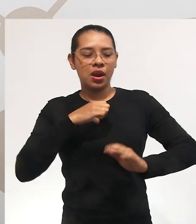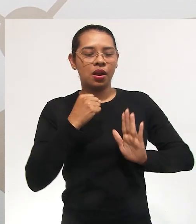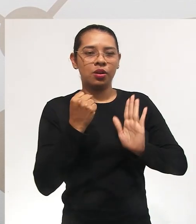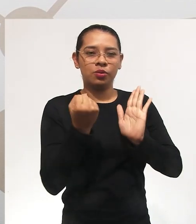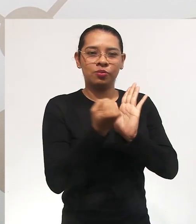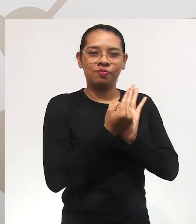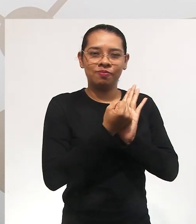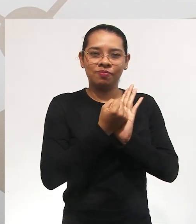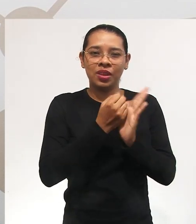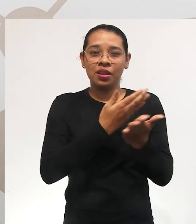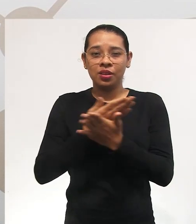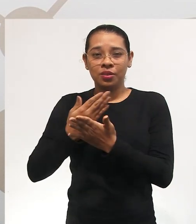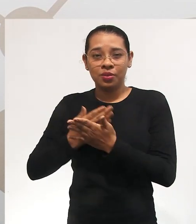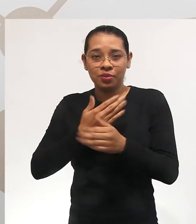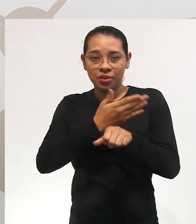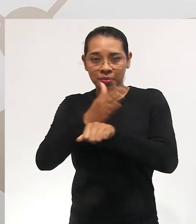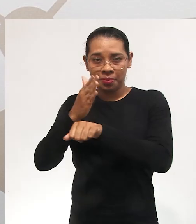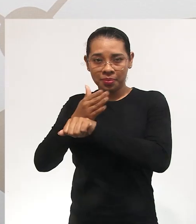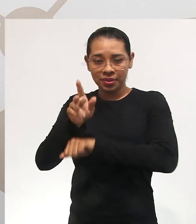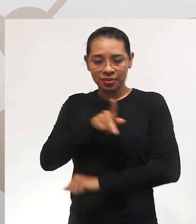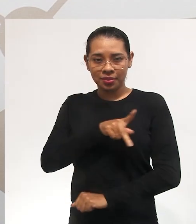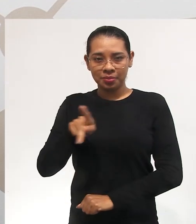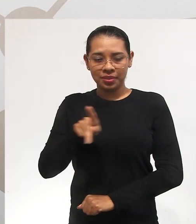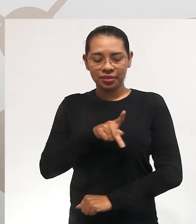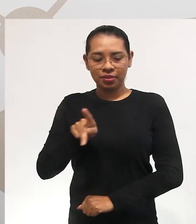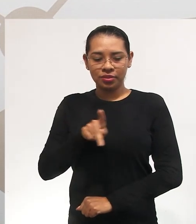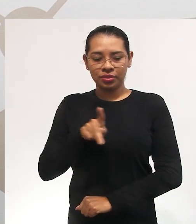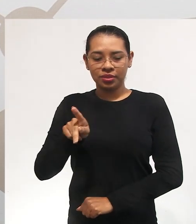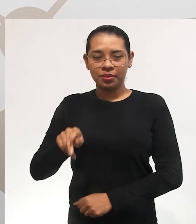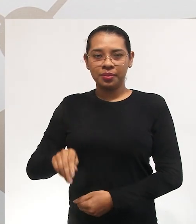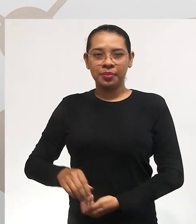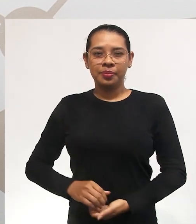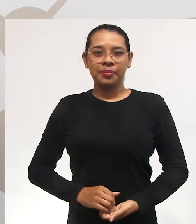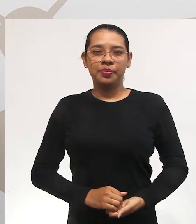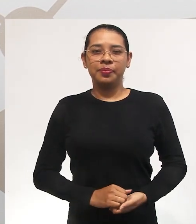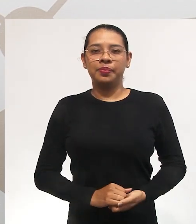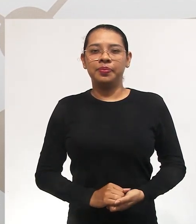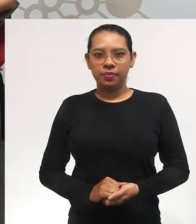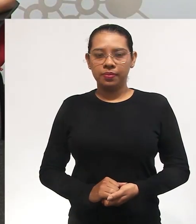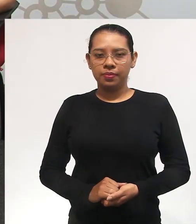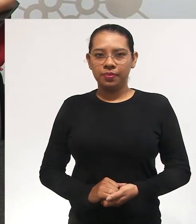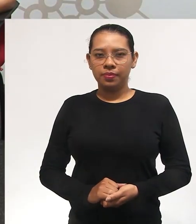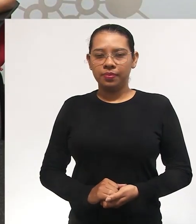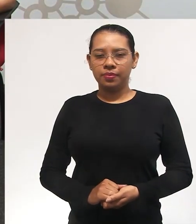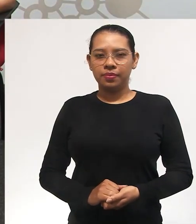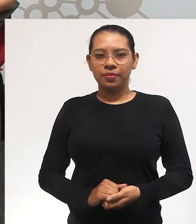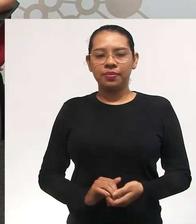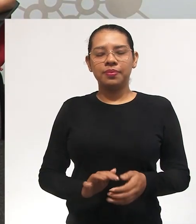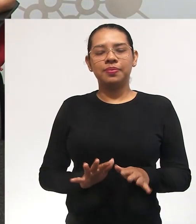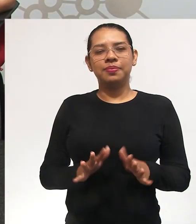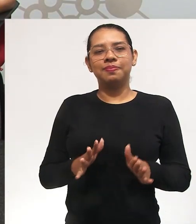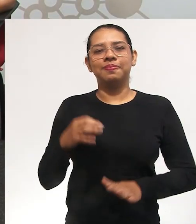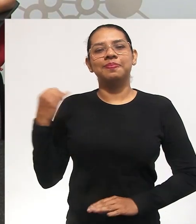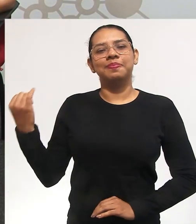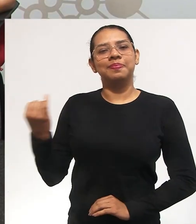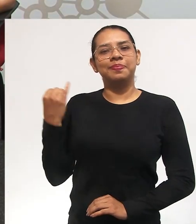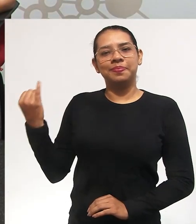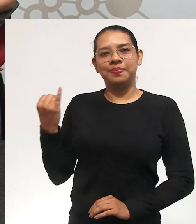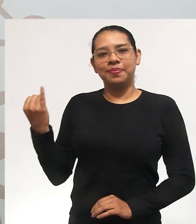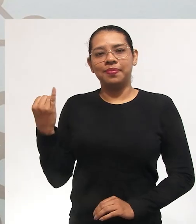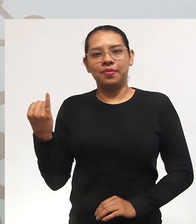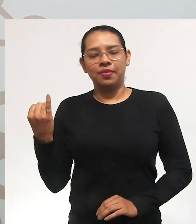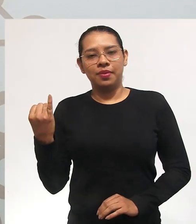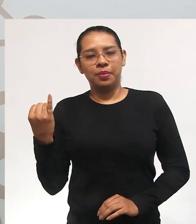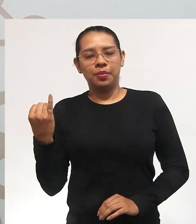você possa se apropriar dele e utilizá-lo na sua prática pedagógica. E também muito importante